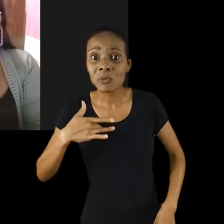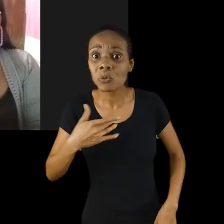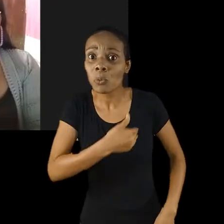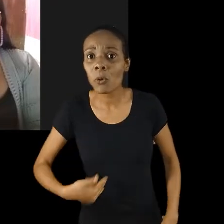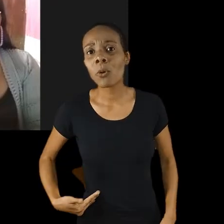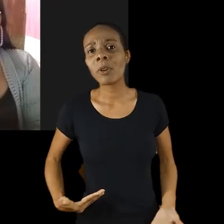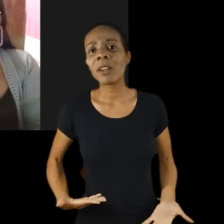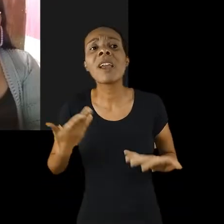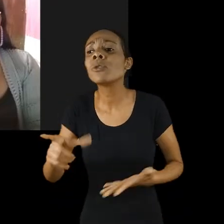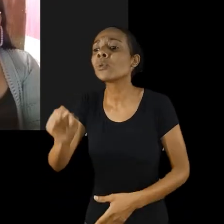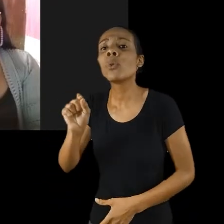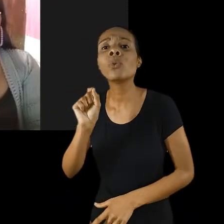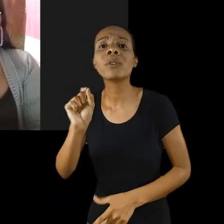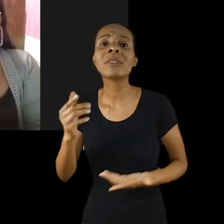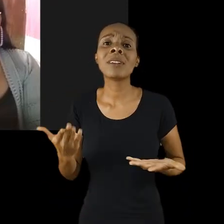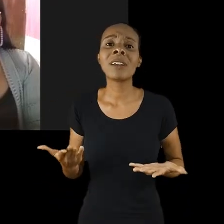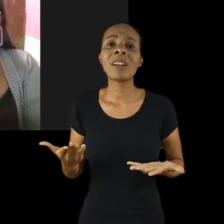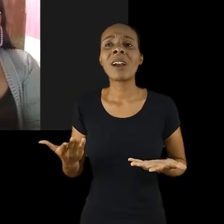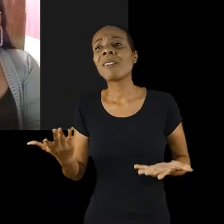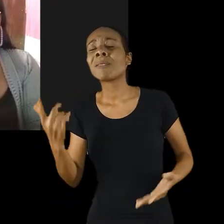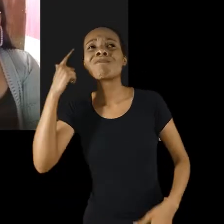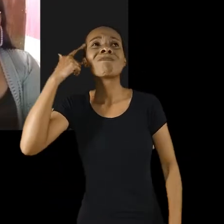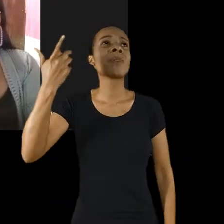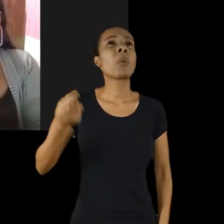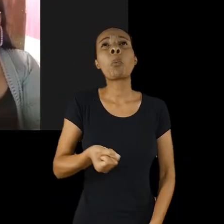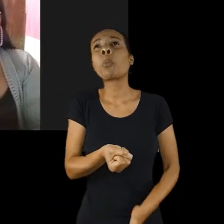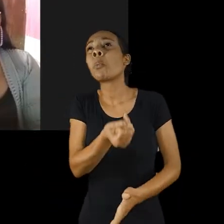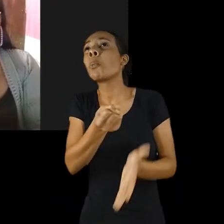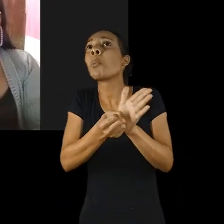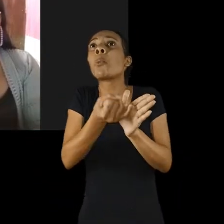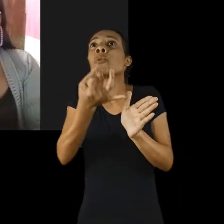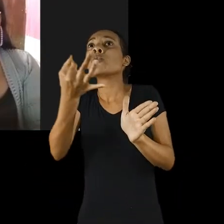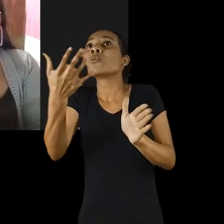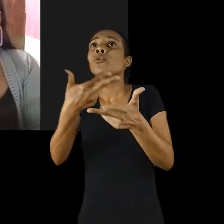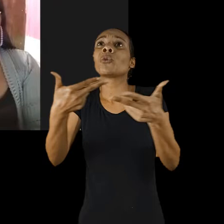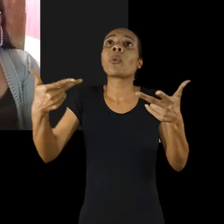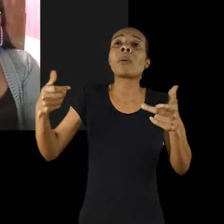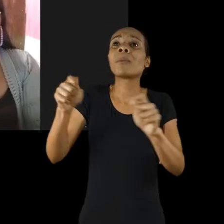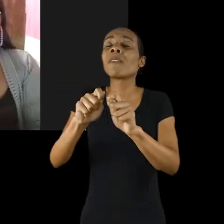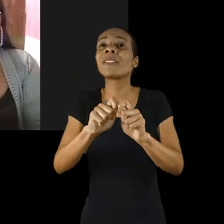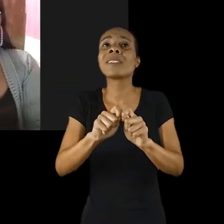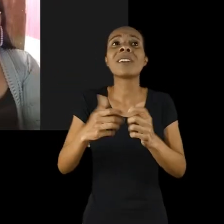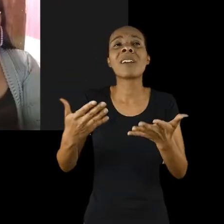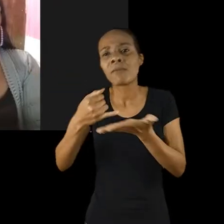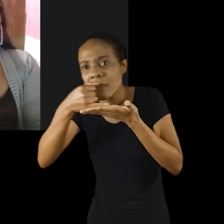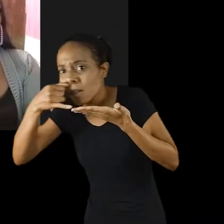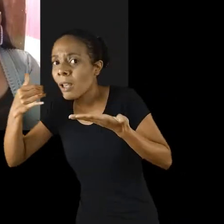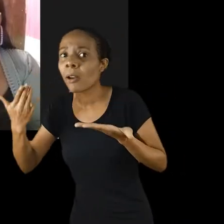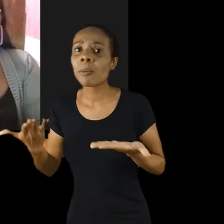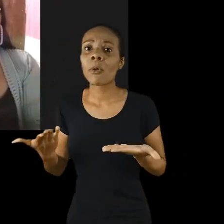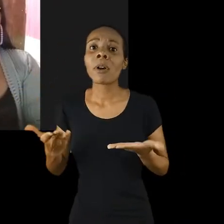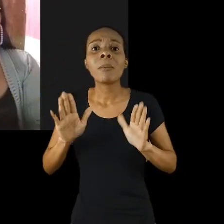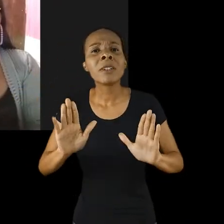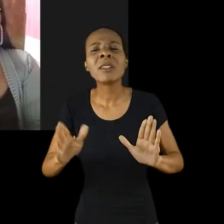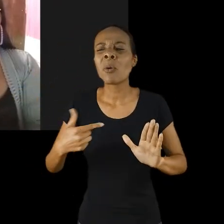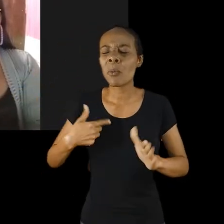tá dizendo, poxa, tanta coisa para fazer, vai cheirar pó? Ou a gente vai tentar ajudar essa gata de alguma forma, Sim. sabe? Porque é uma coisa que me